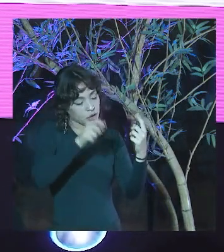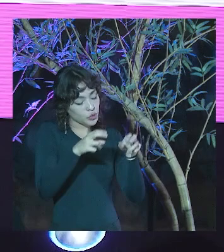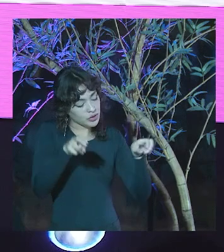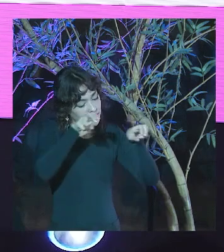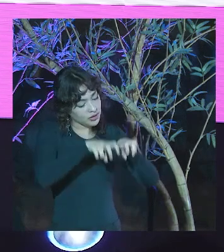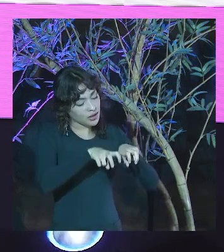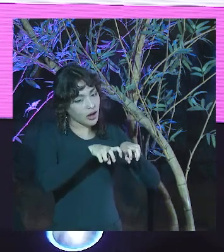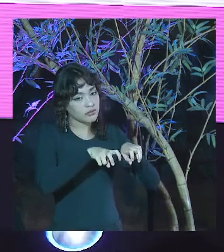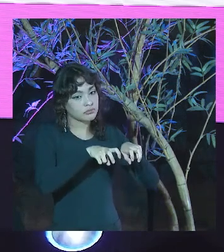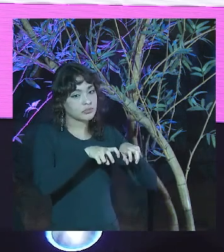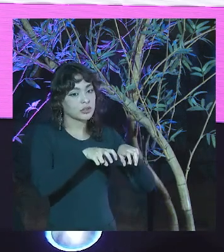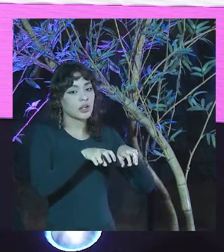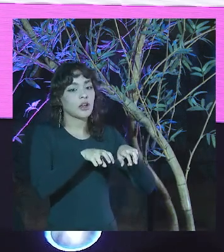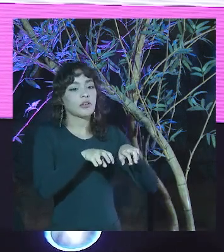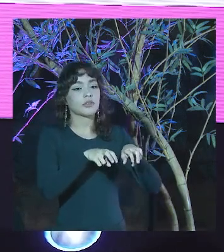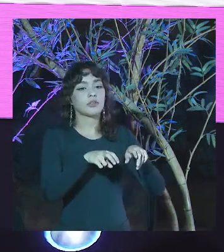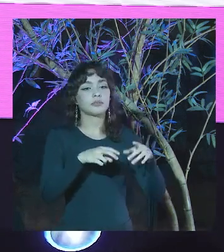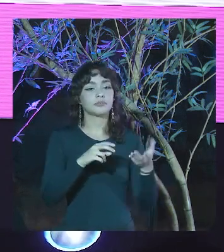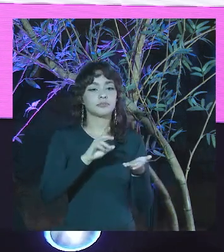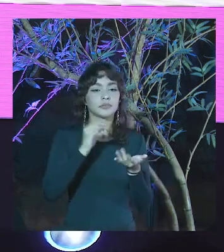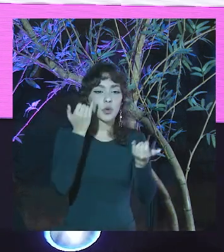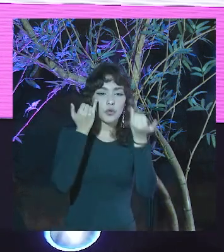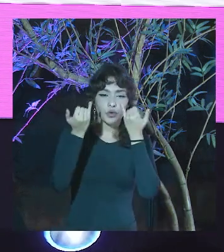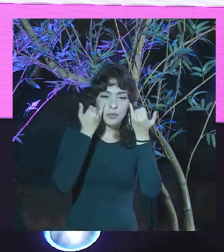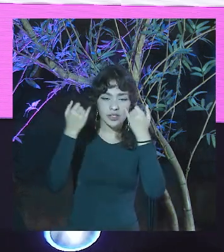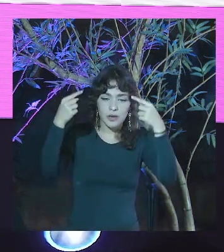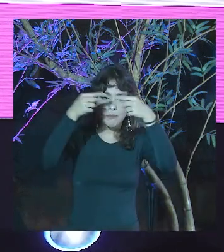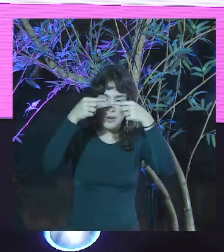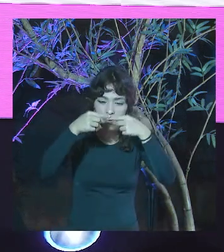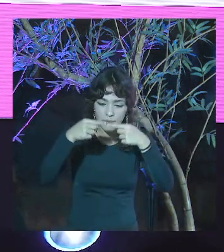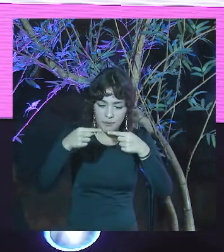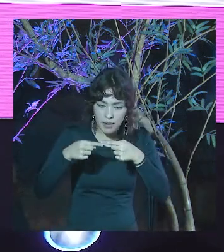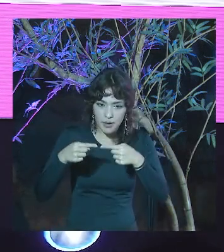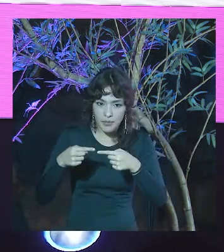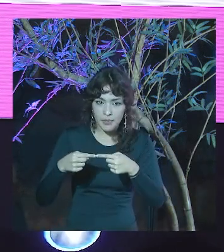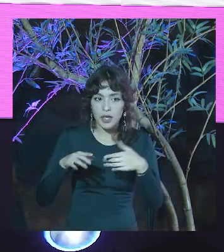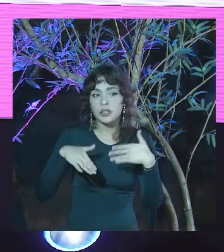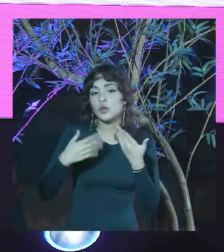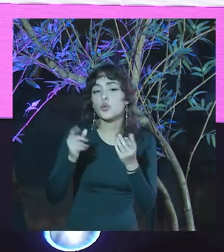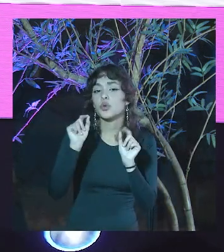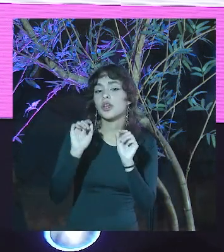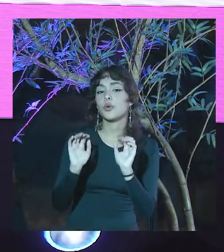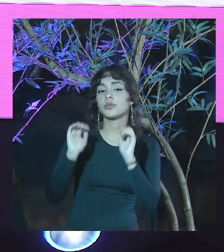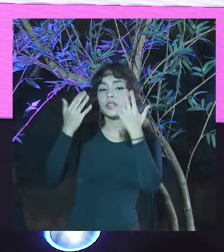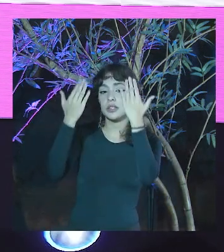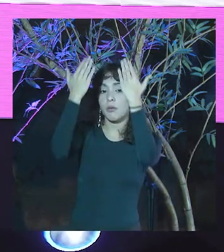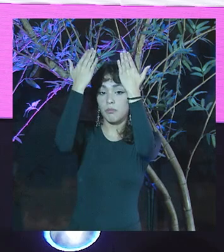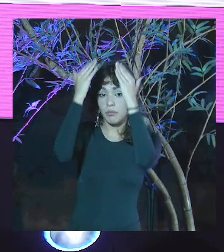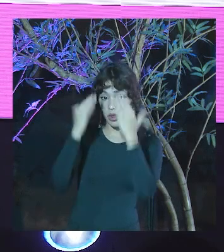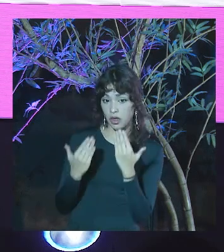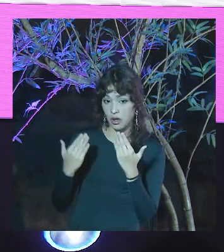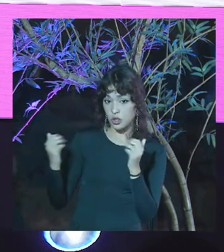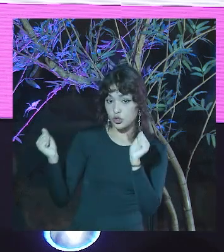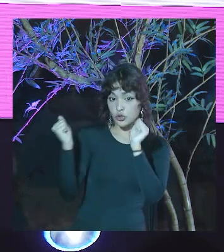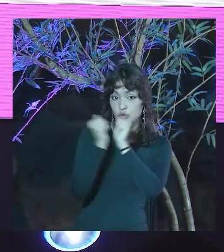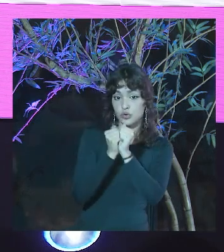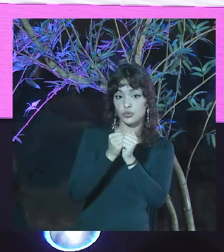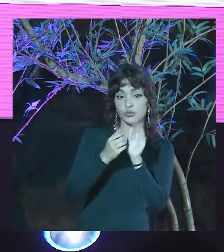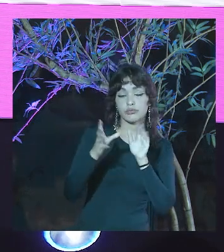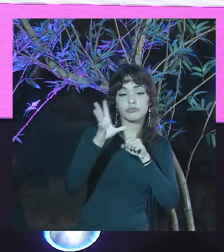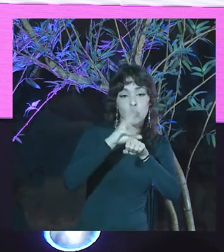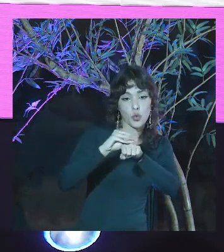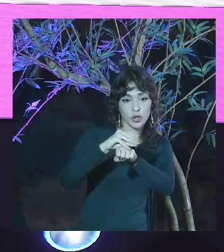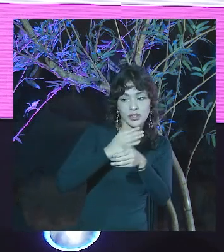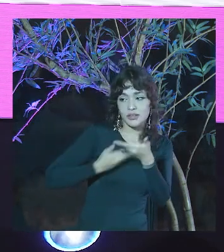pessoa, né, ficava cruzando dados. Então, o que ele agregou? Ele agregou inteligência analítica no processo. Então, tinha inteligência aplicada,